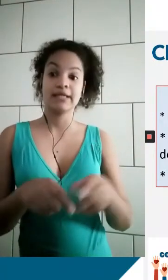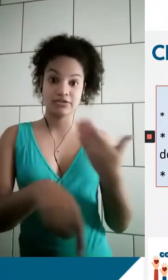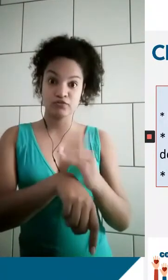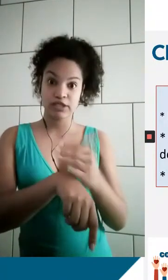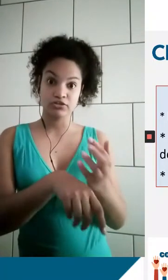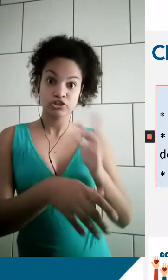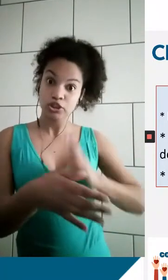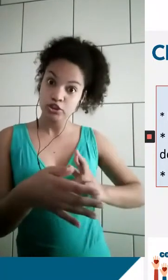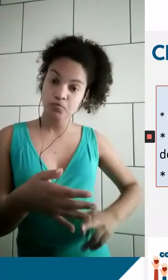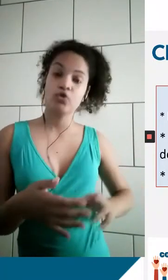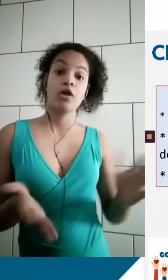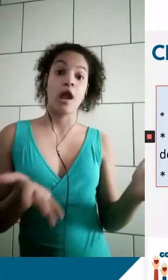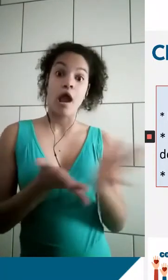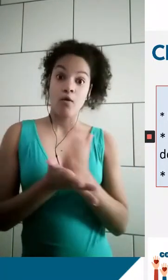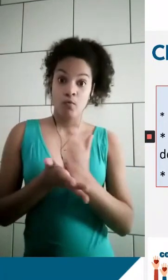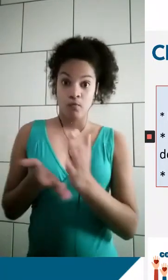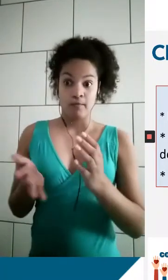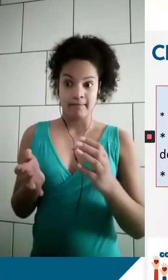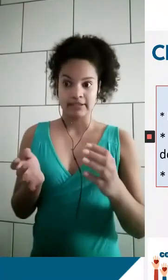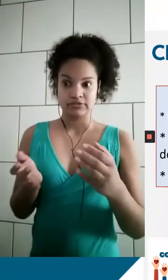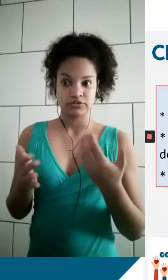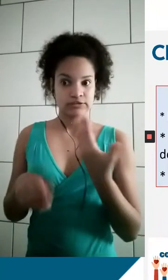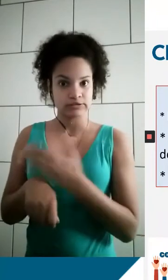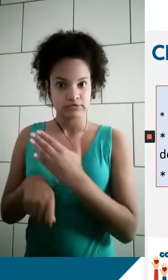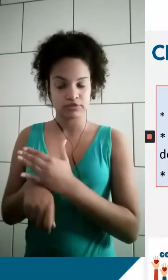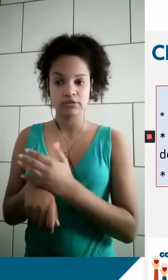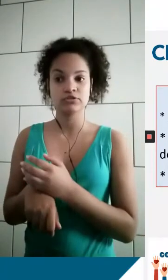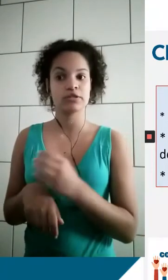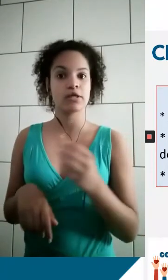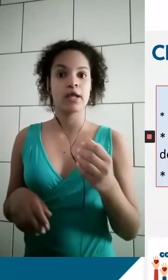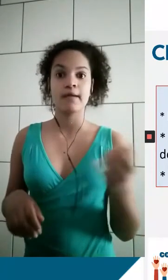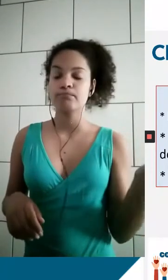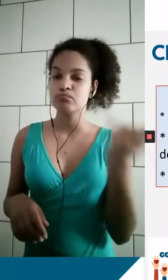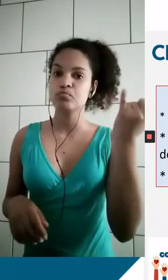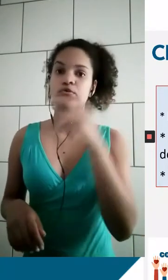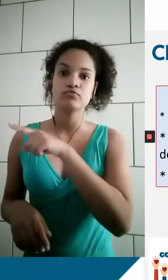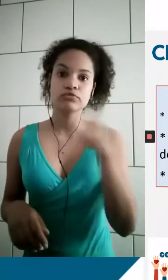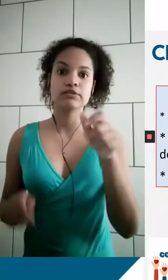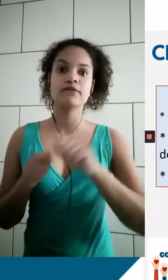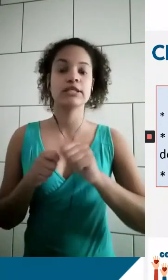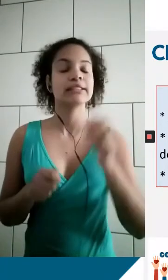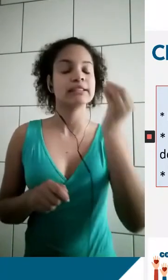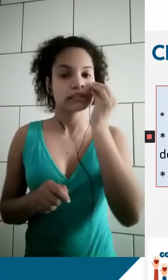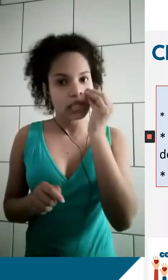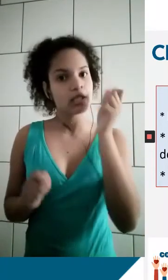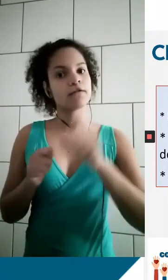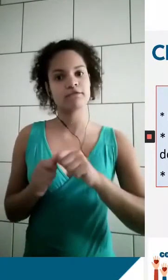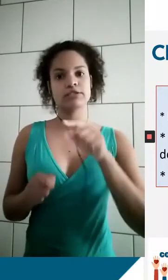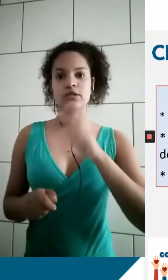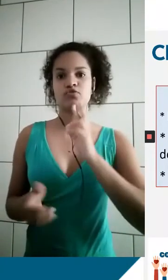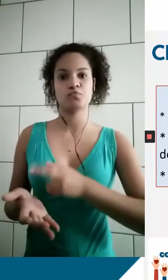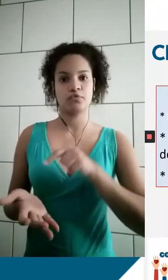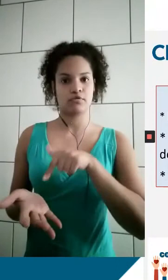capítulo. Existem muitas atividades do capítulo que são fundamentais que vocês façam essas atividades, tentem fazer